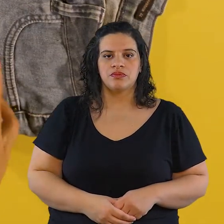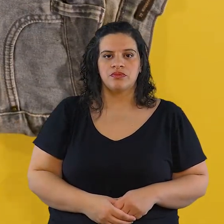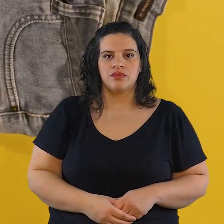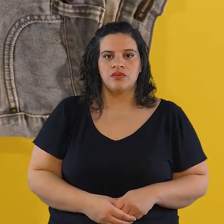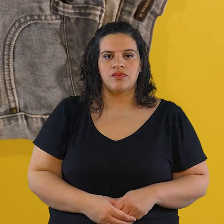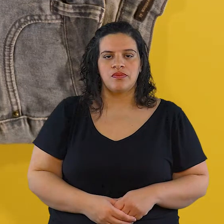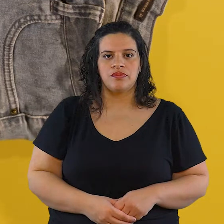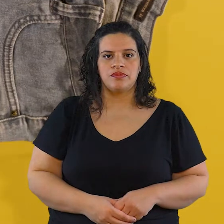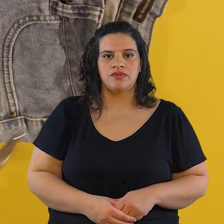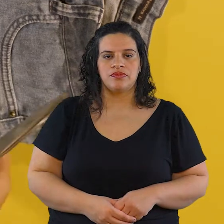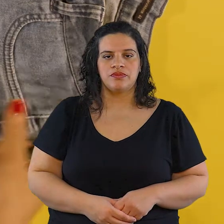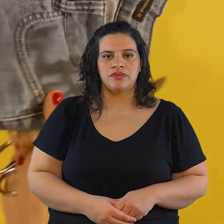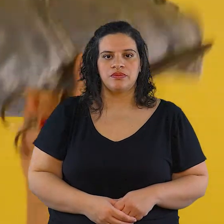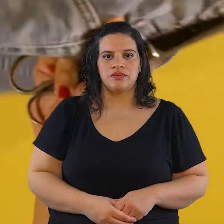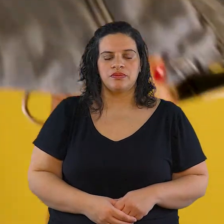venho,